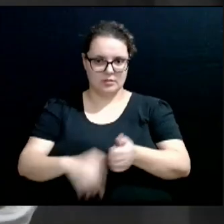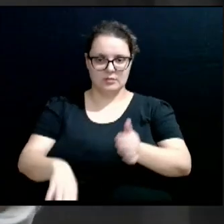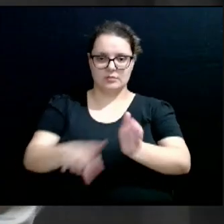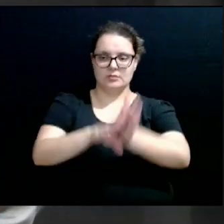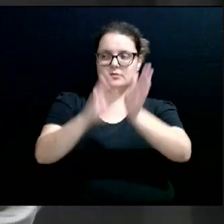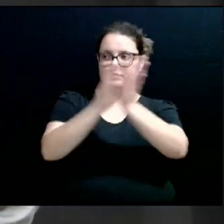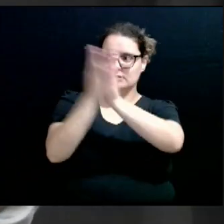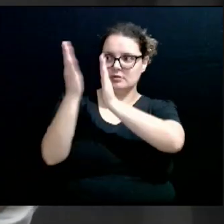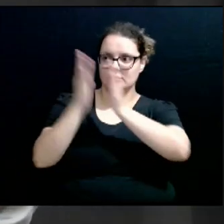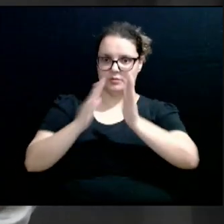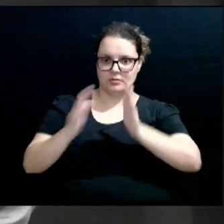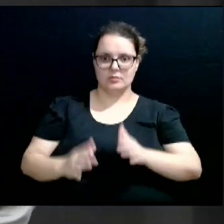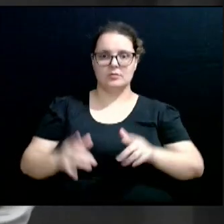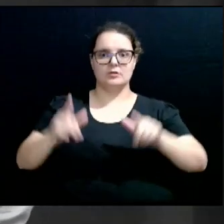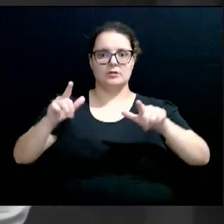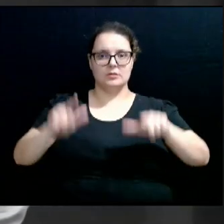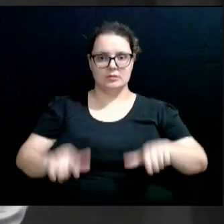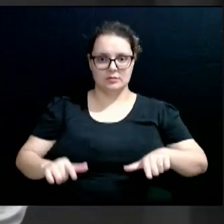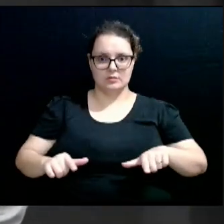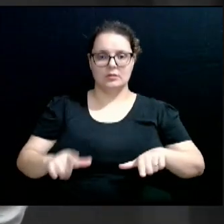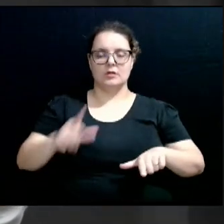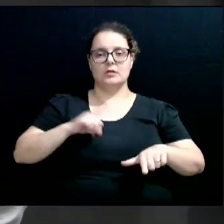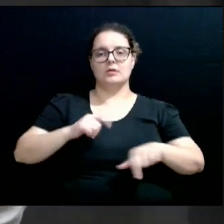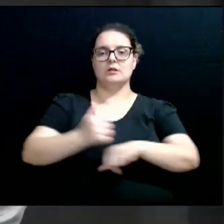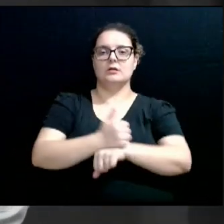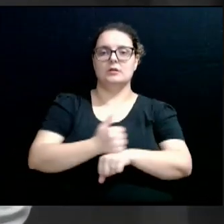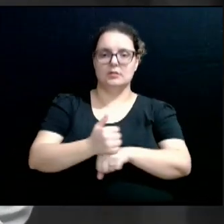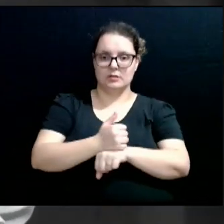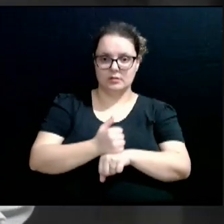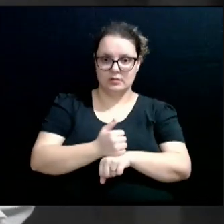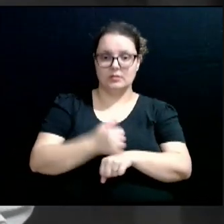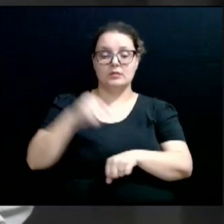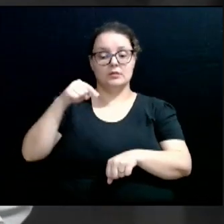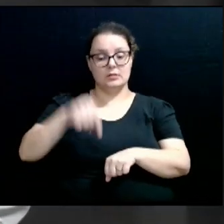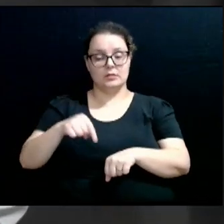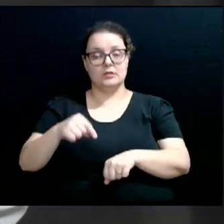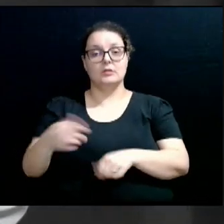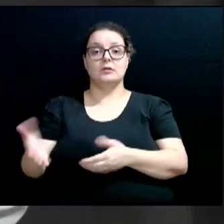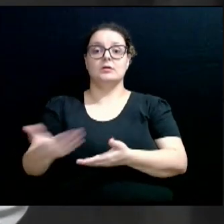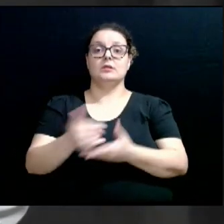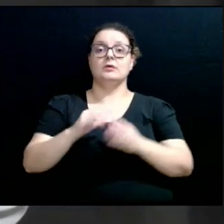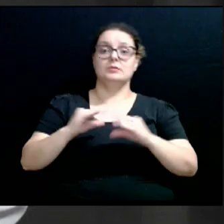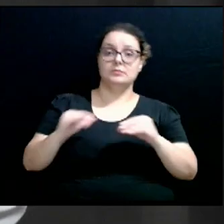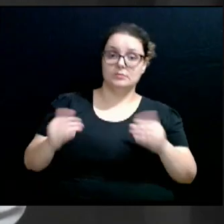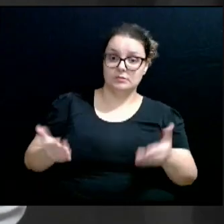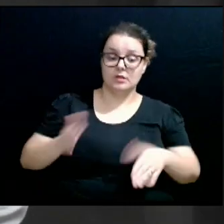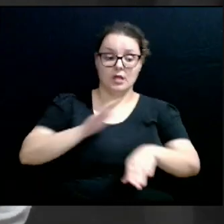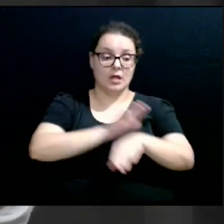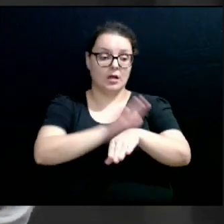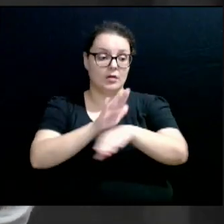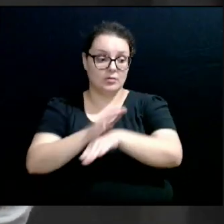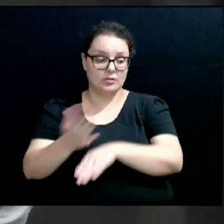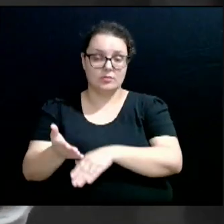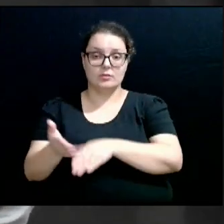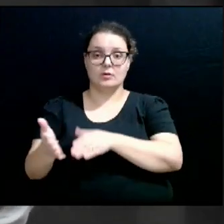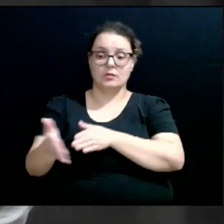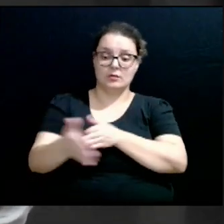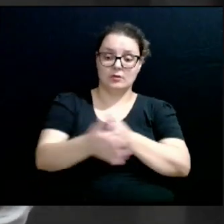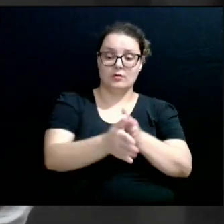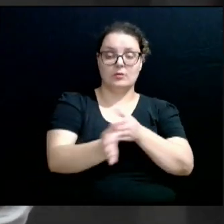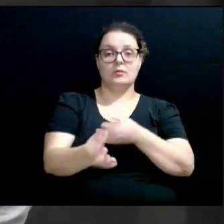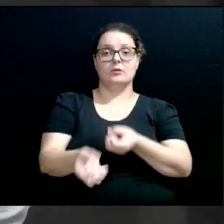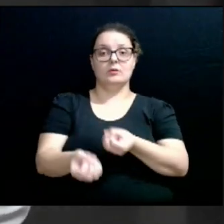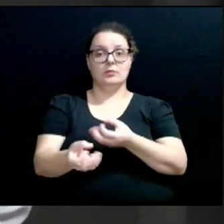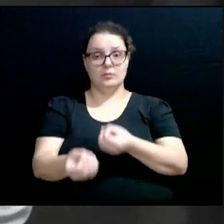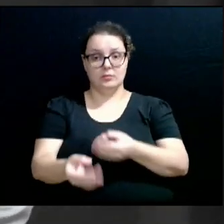um profissional, que é o bibliotecário, que está ali, te acolhe e te dá informações